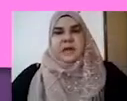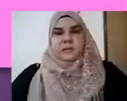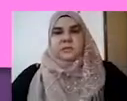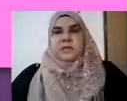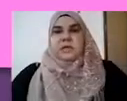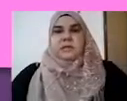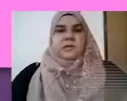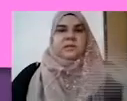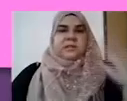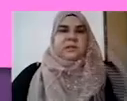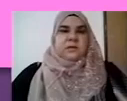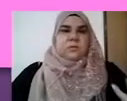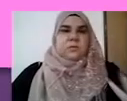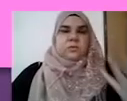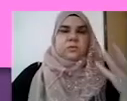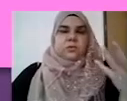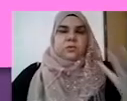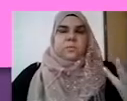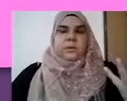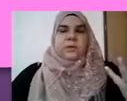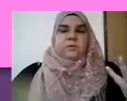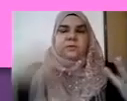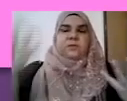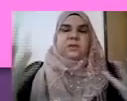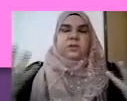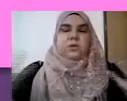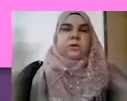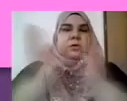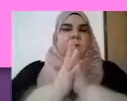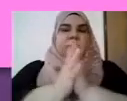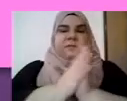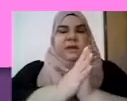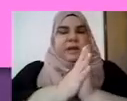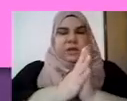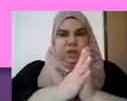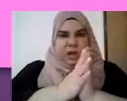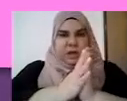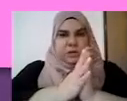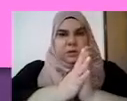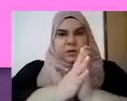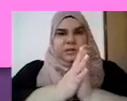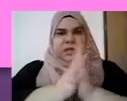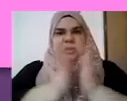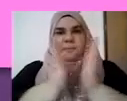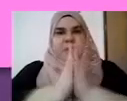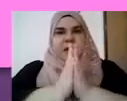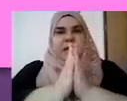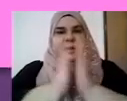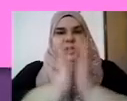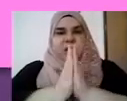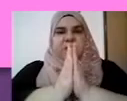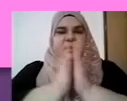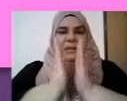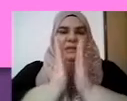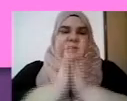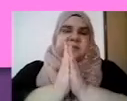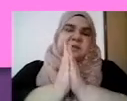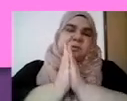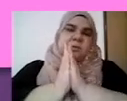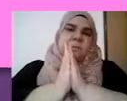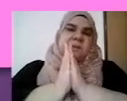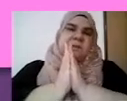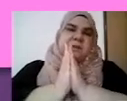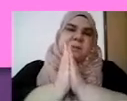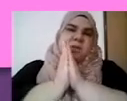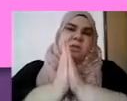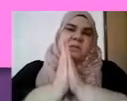os lados. Então, se o de um polígono for diferente do outro, como que vai encaixar? Ou seja, para encaixar, vai ter que ser